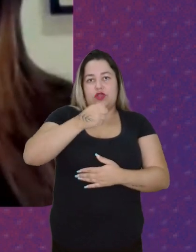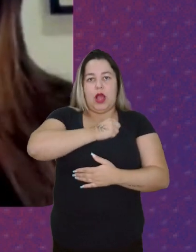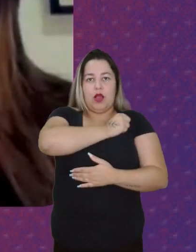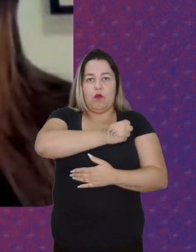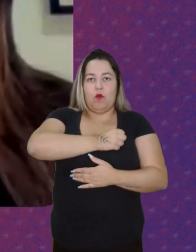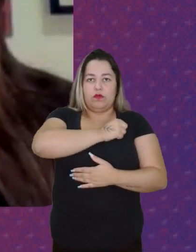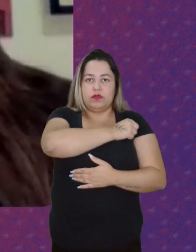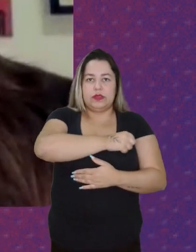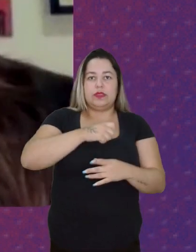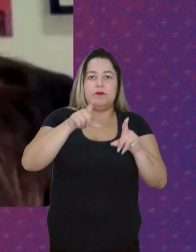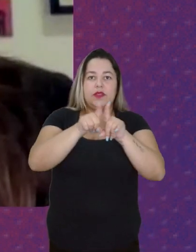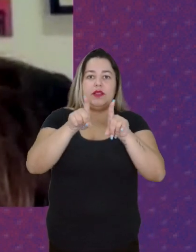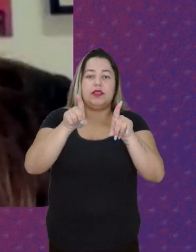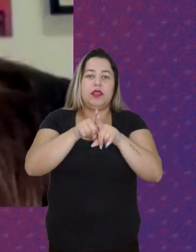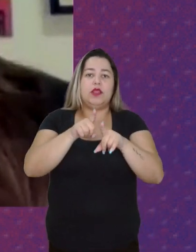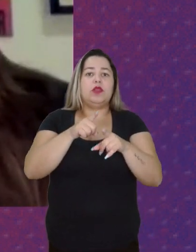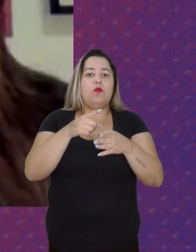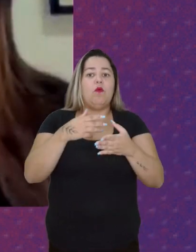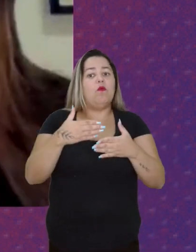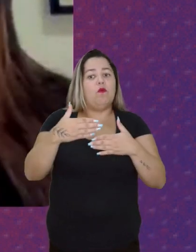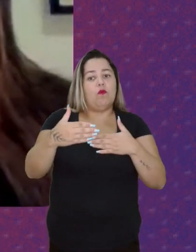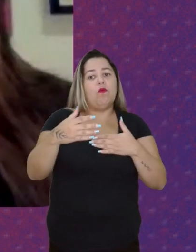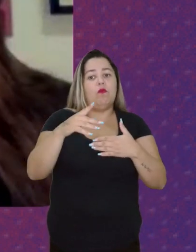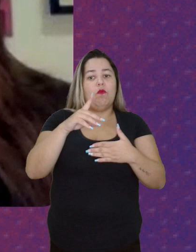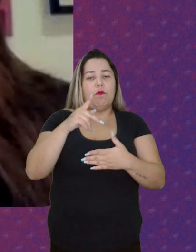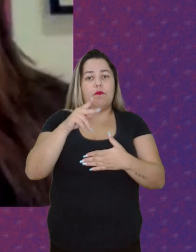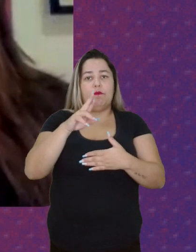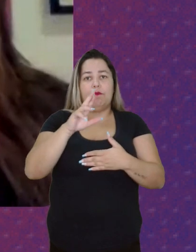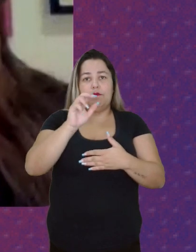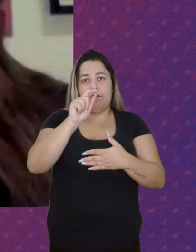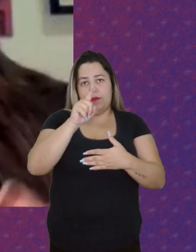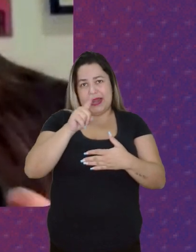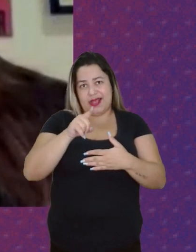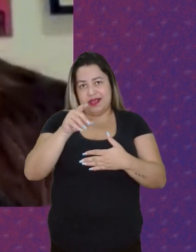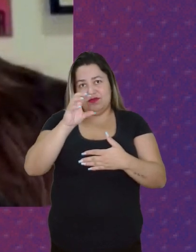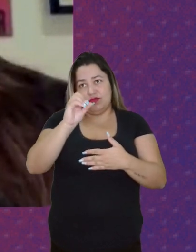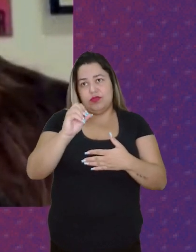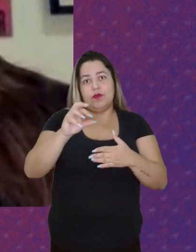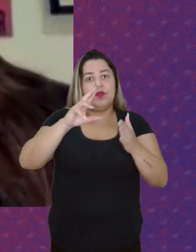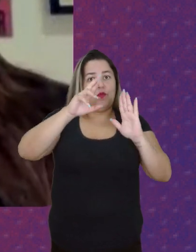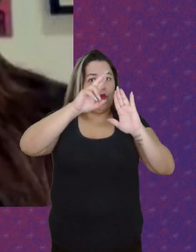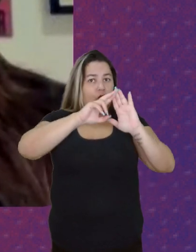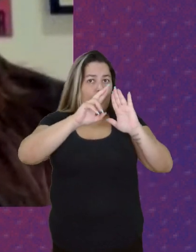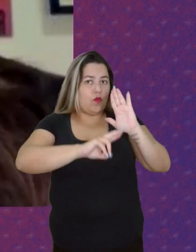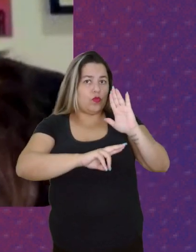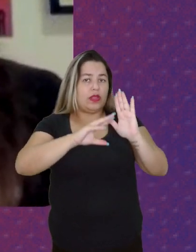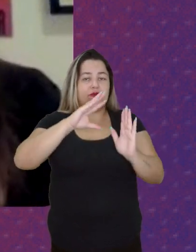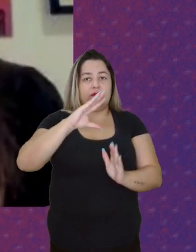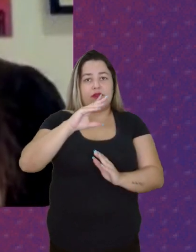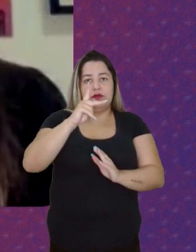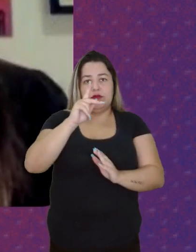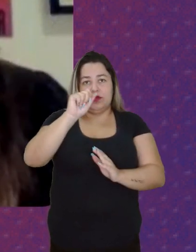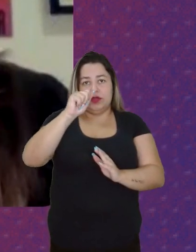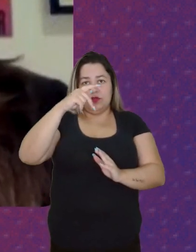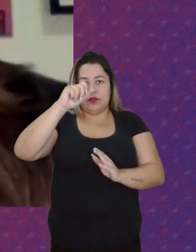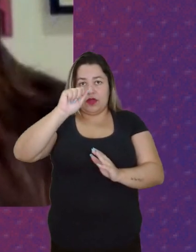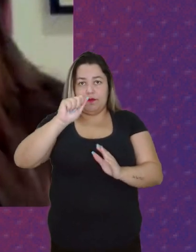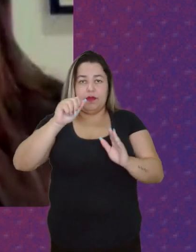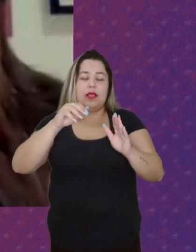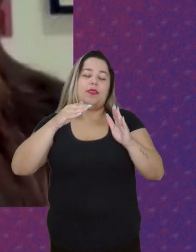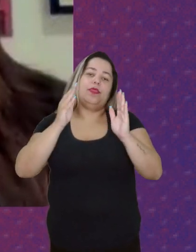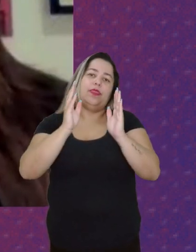porque existe um prazo aí para os partidos políticos fazerem o registro das suas chapas até o dia 15 de agosto. Então,